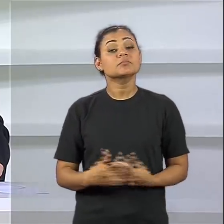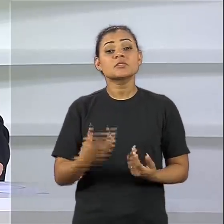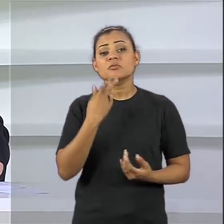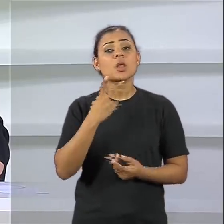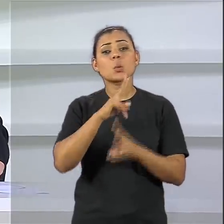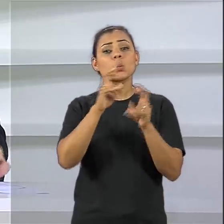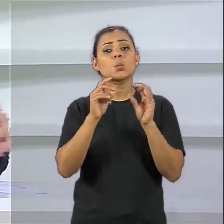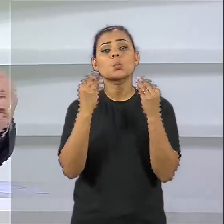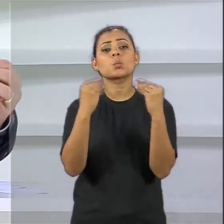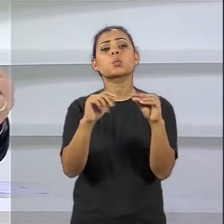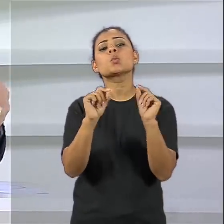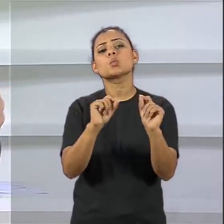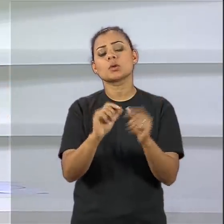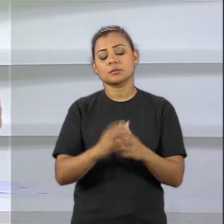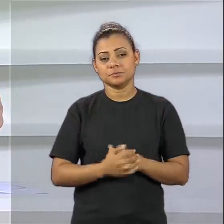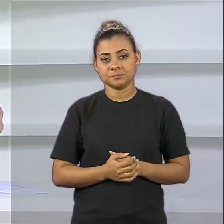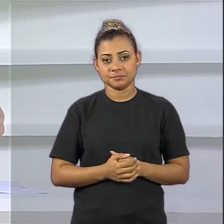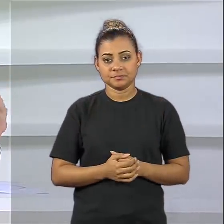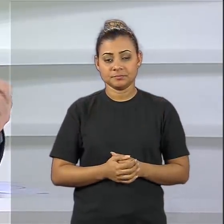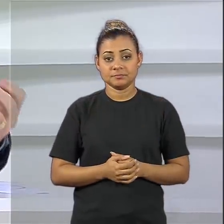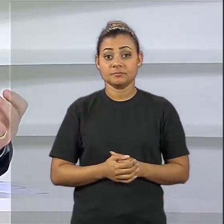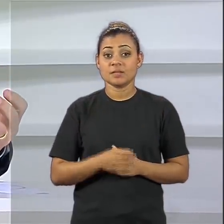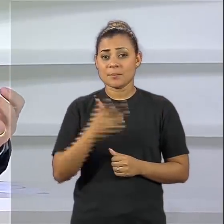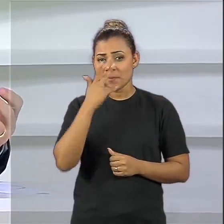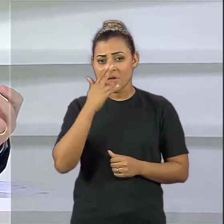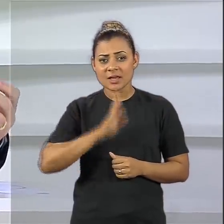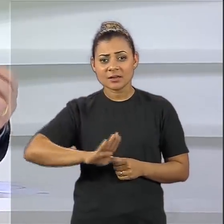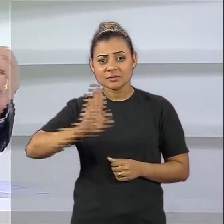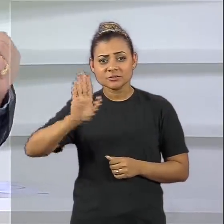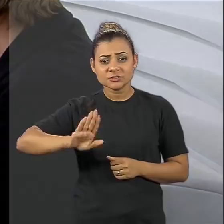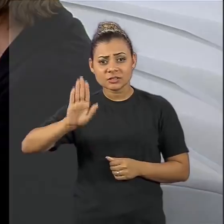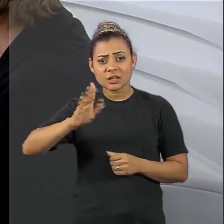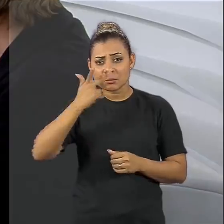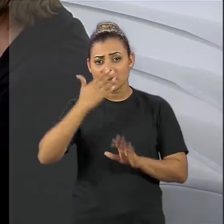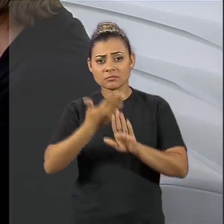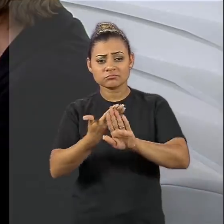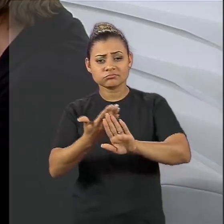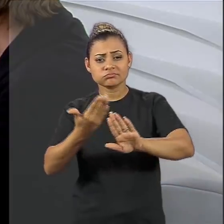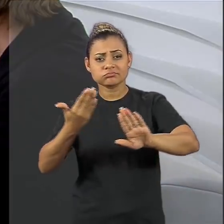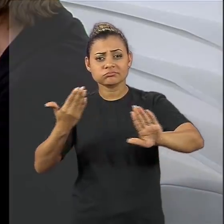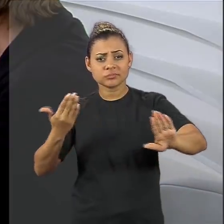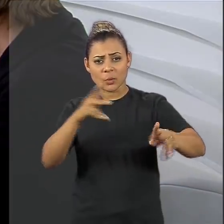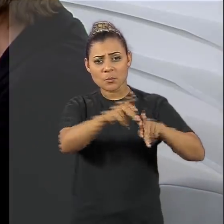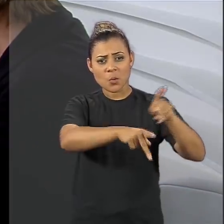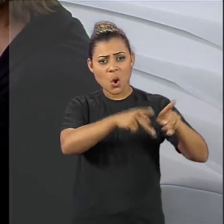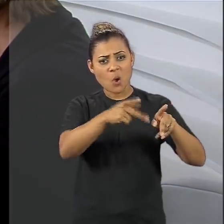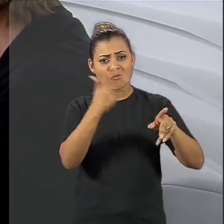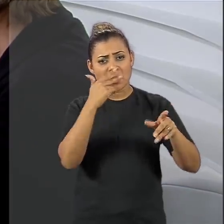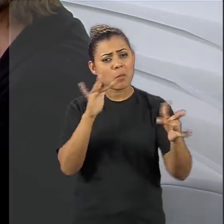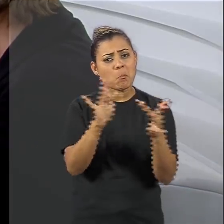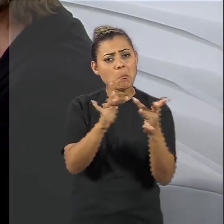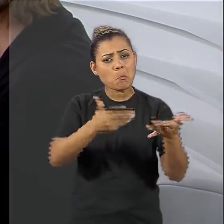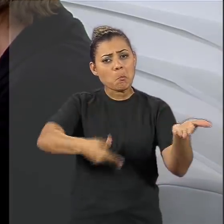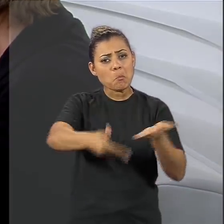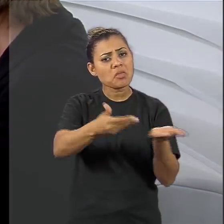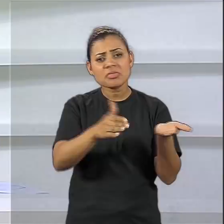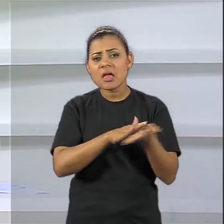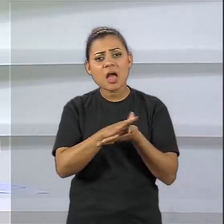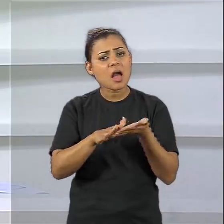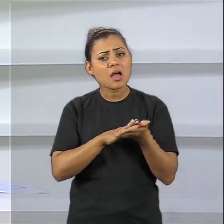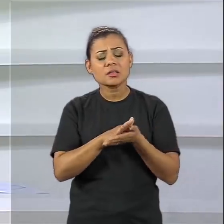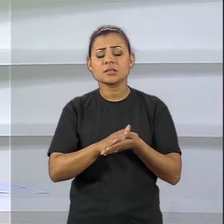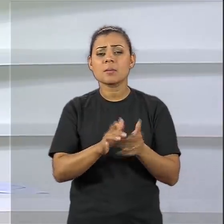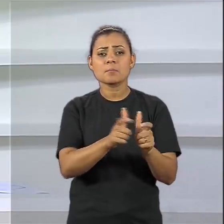que os candidatos parecem muito distantes dos eleitores. A gente está vendo indecisos muito grandes,